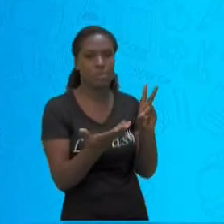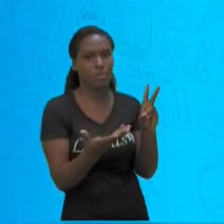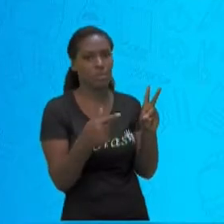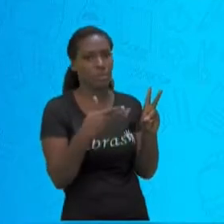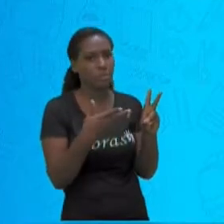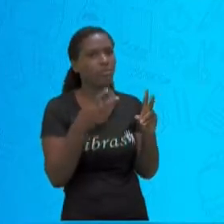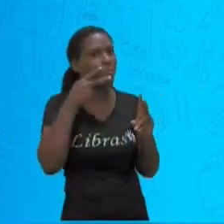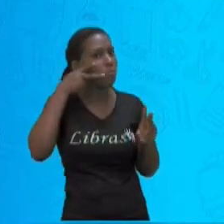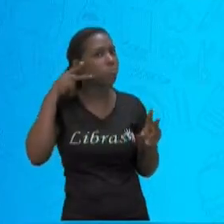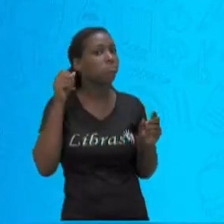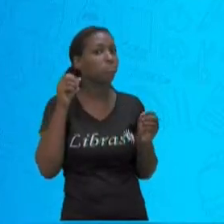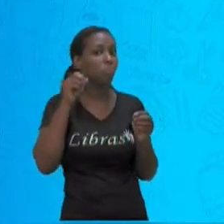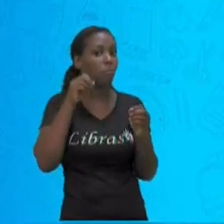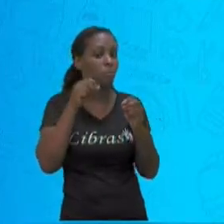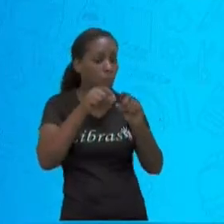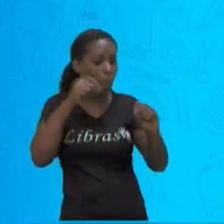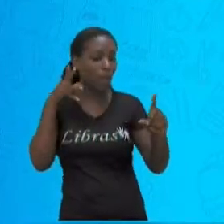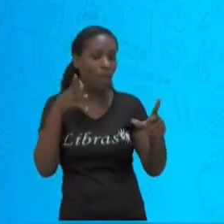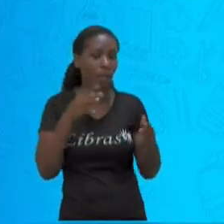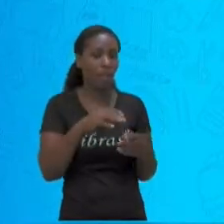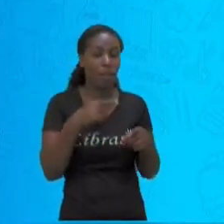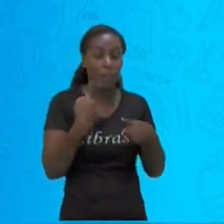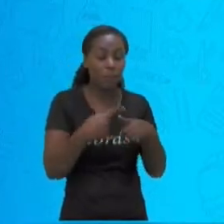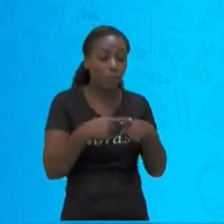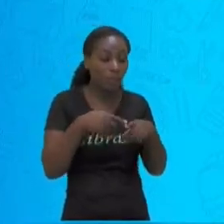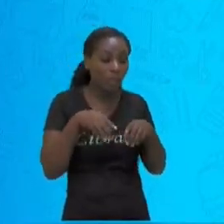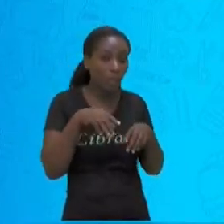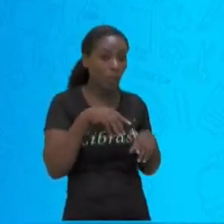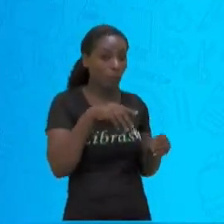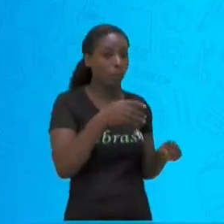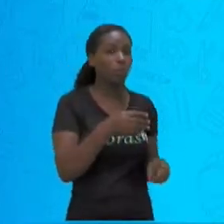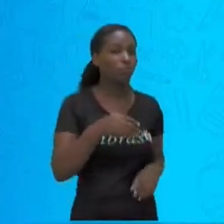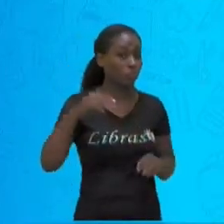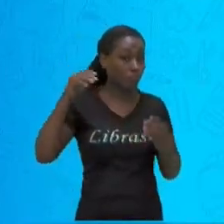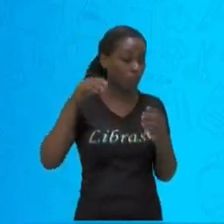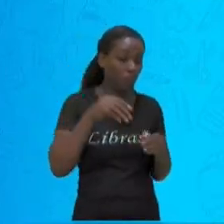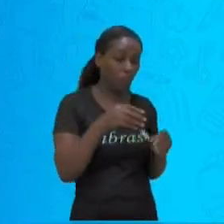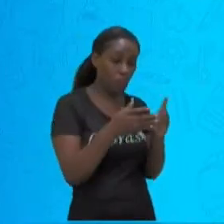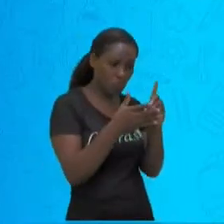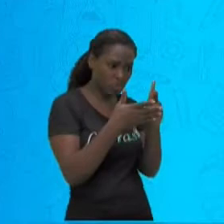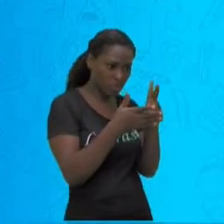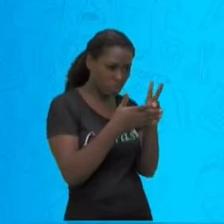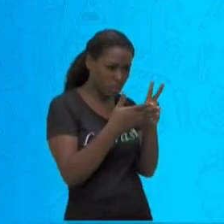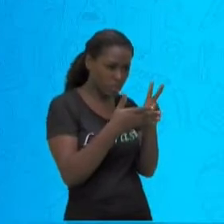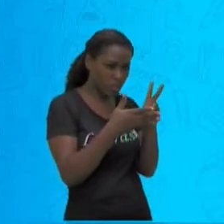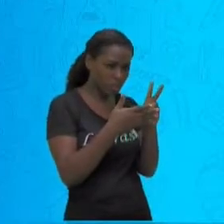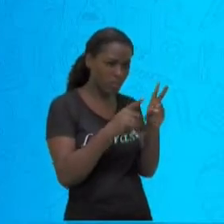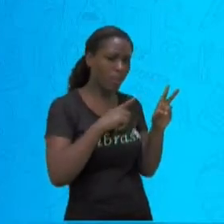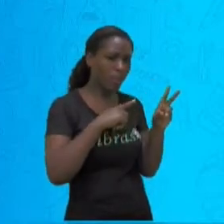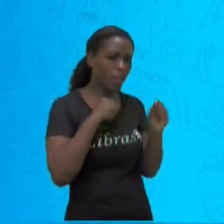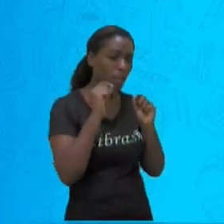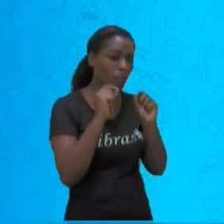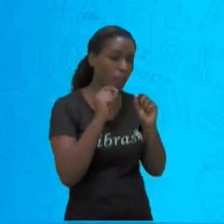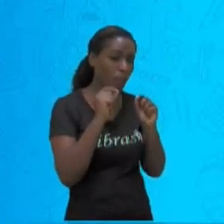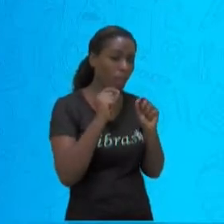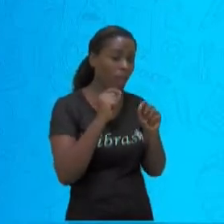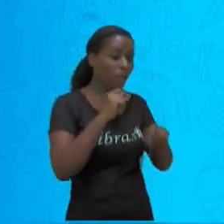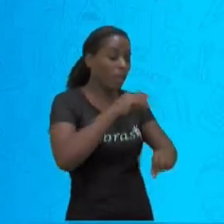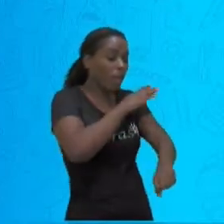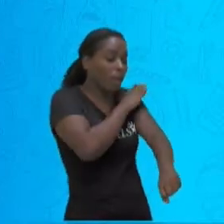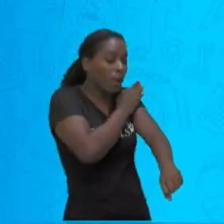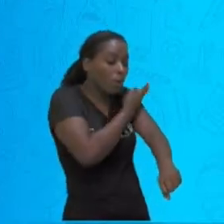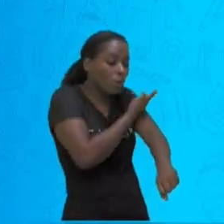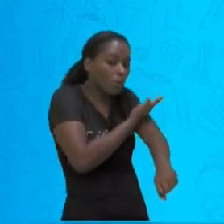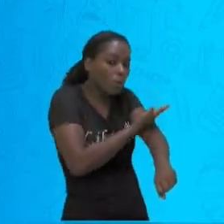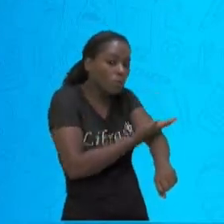forma igualitária, embora tenham a sua hierarquia própria, quer dizer, a sua divisão